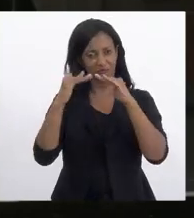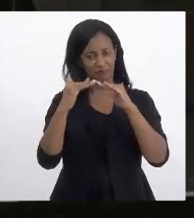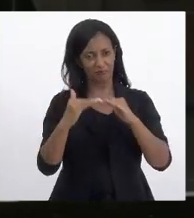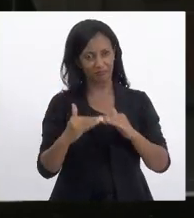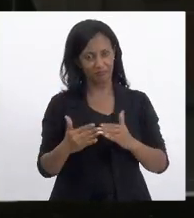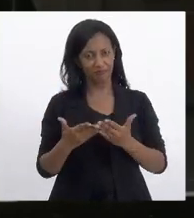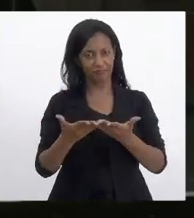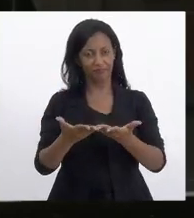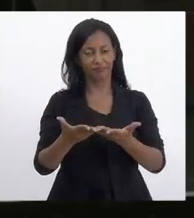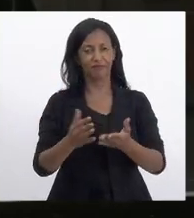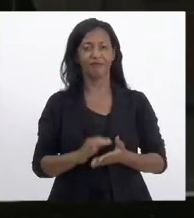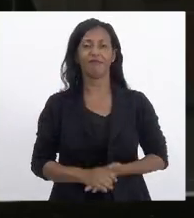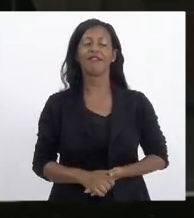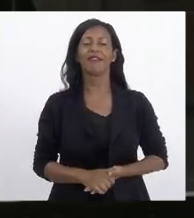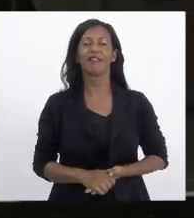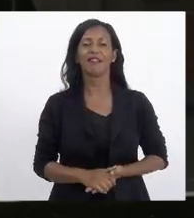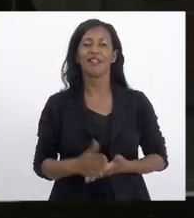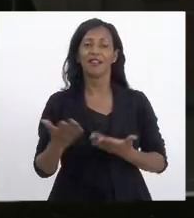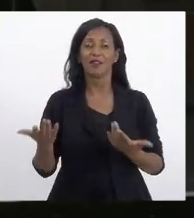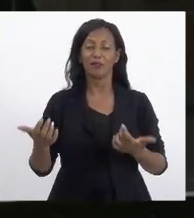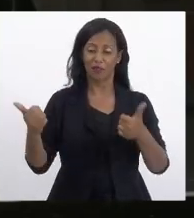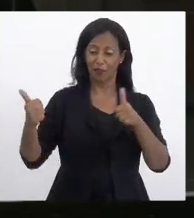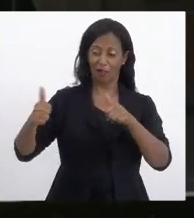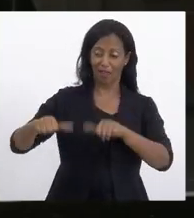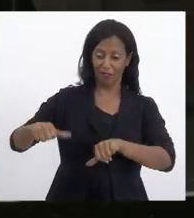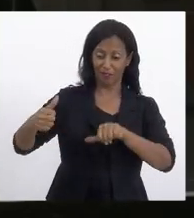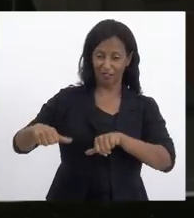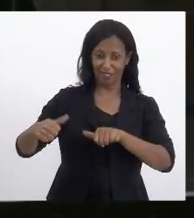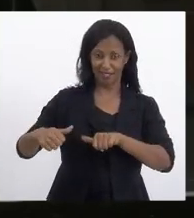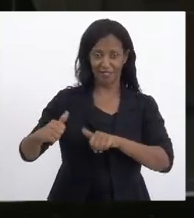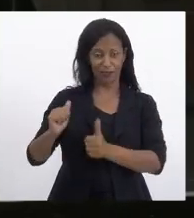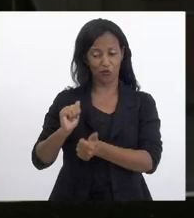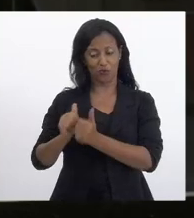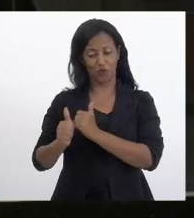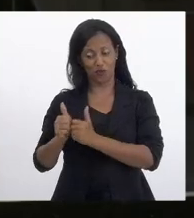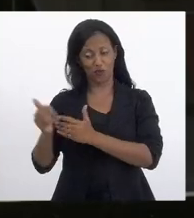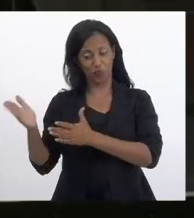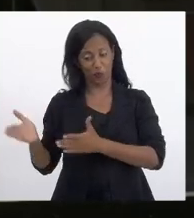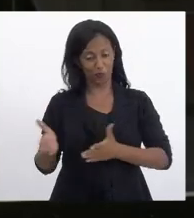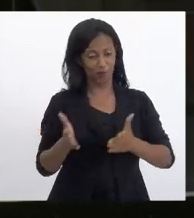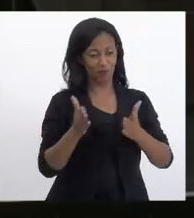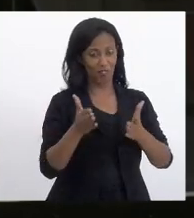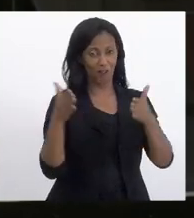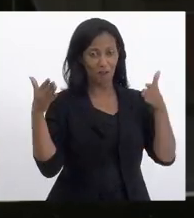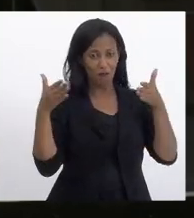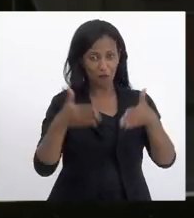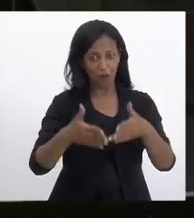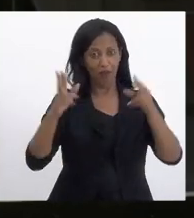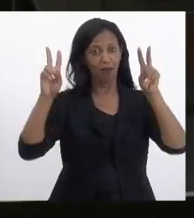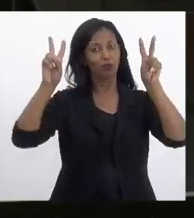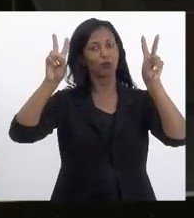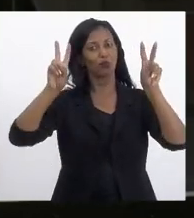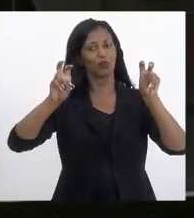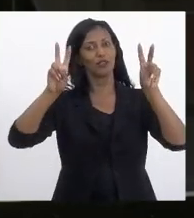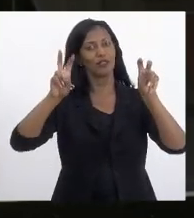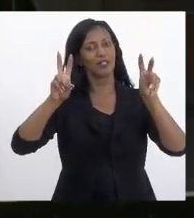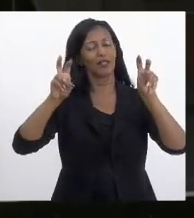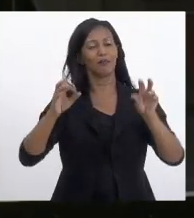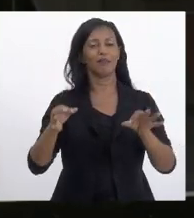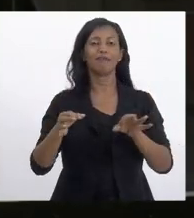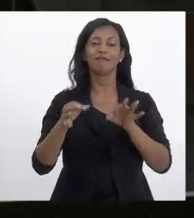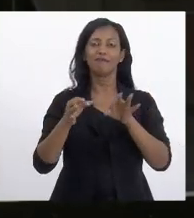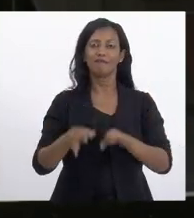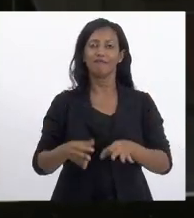Excelência. Feito a análise futebolística, vamos para o tema central que certamente